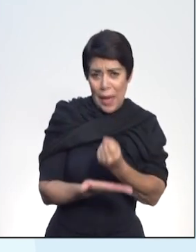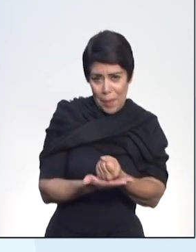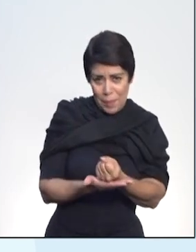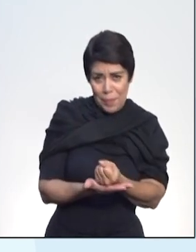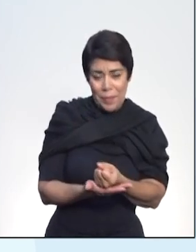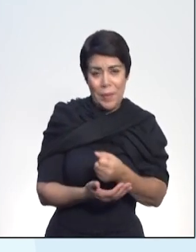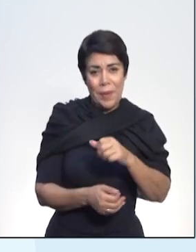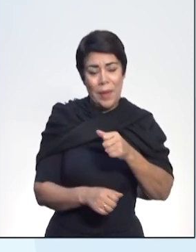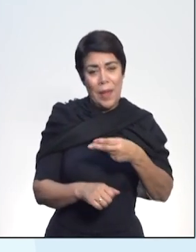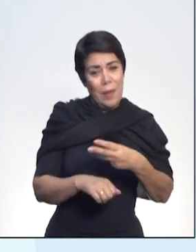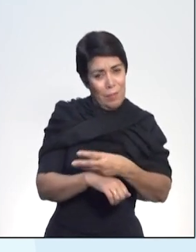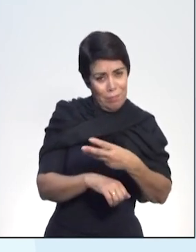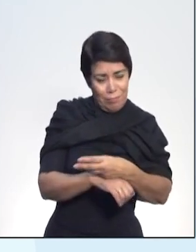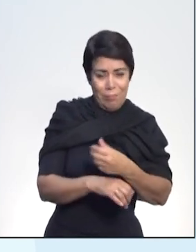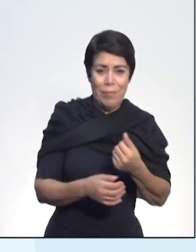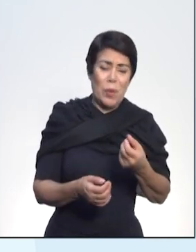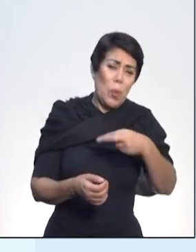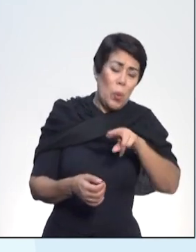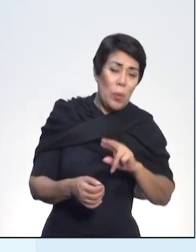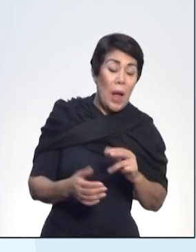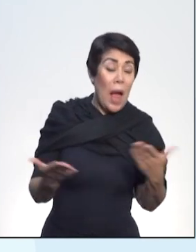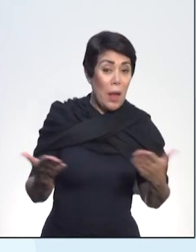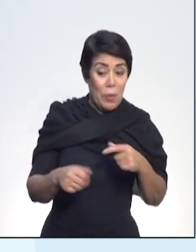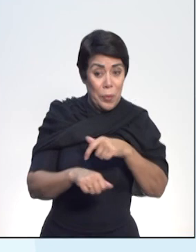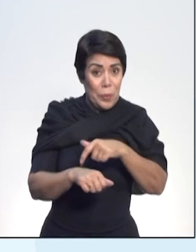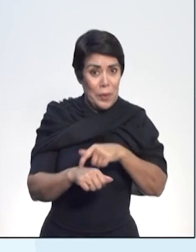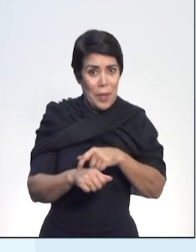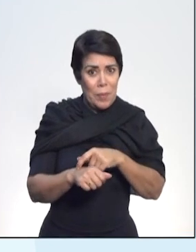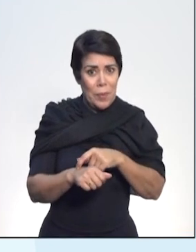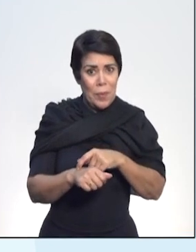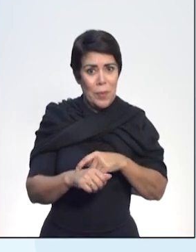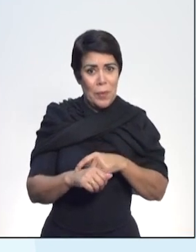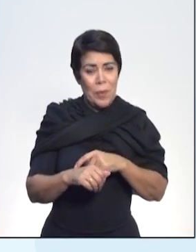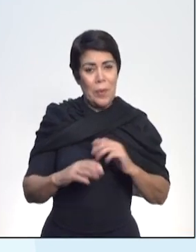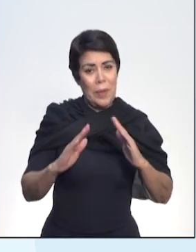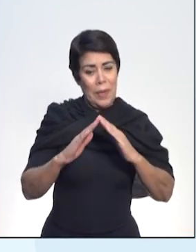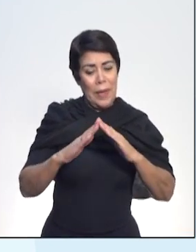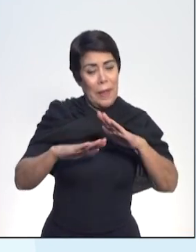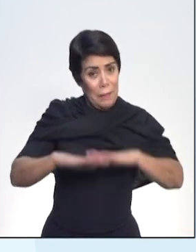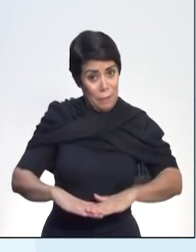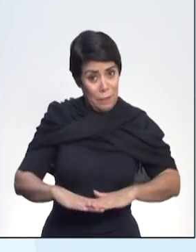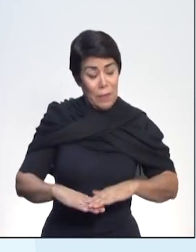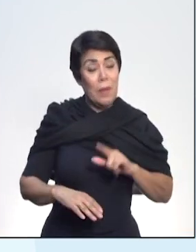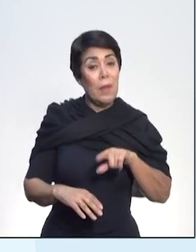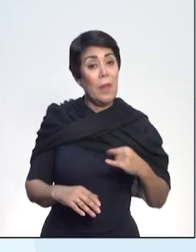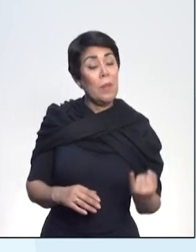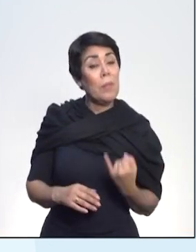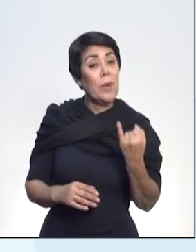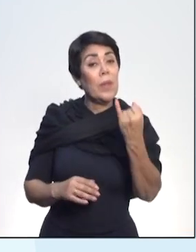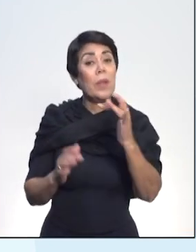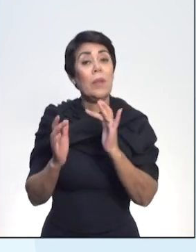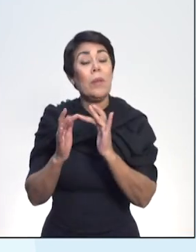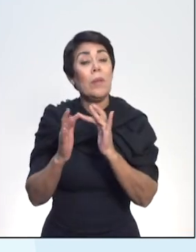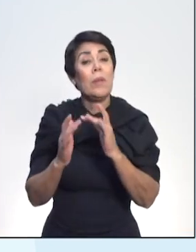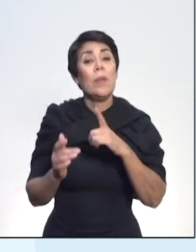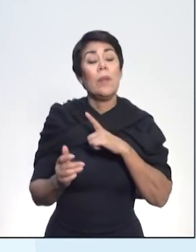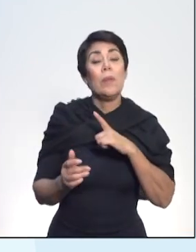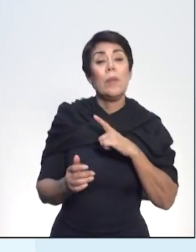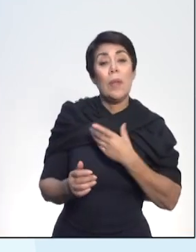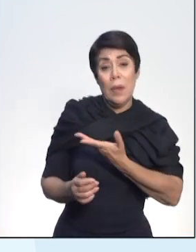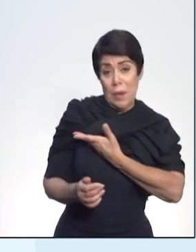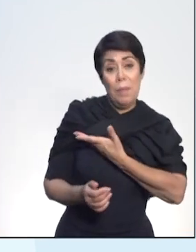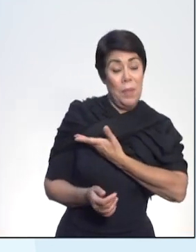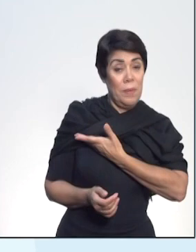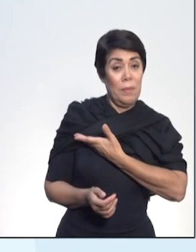nesse momento de isolamento social, é importante que a gente mantenha um contato, né, com os